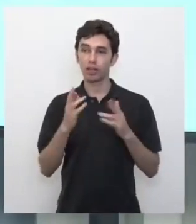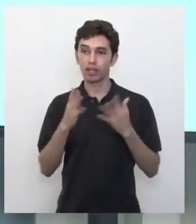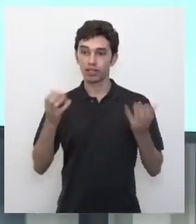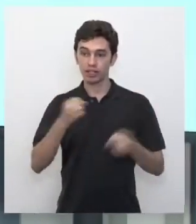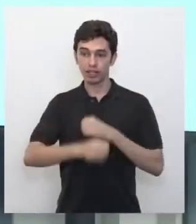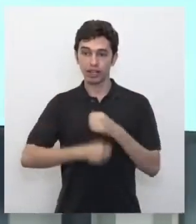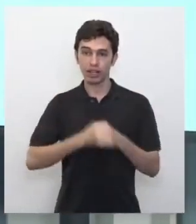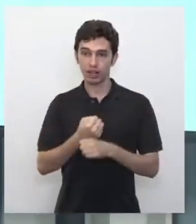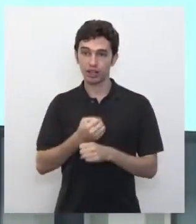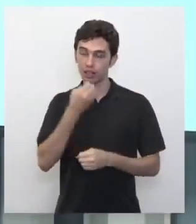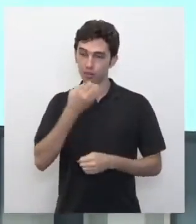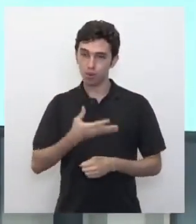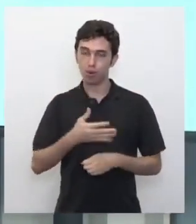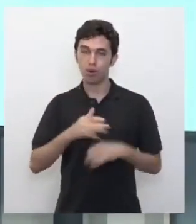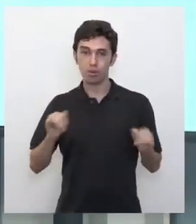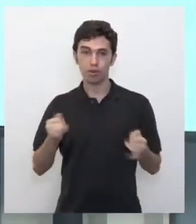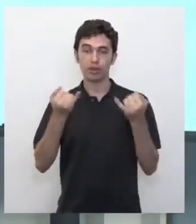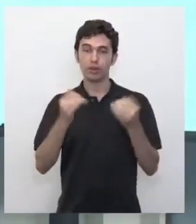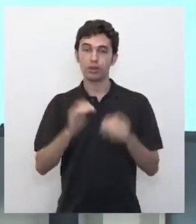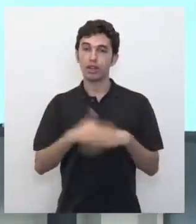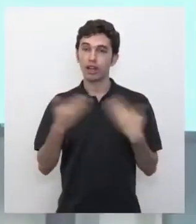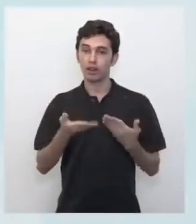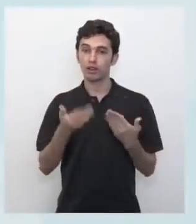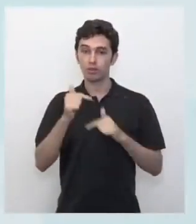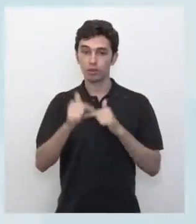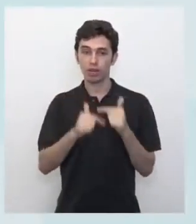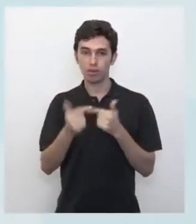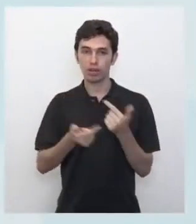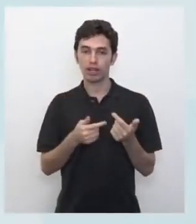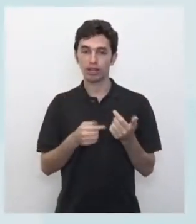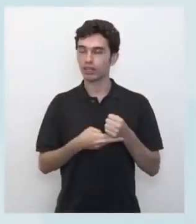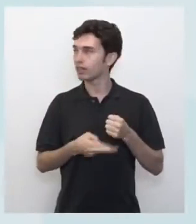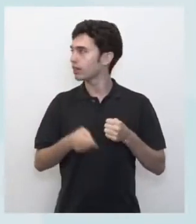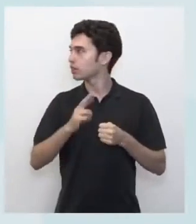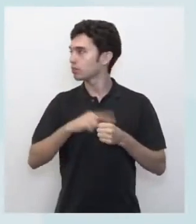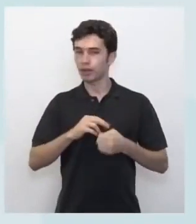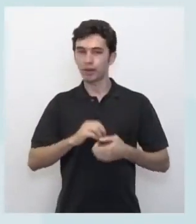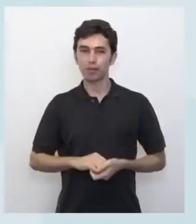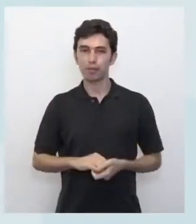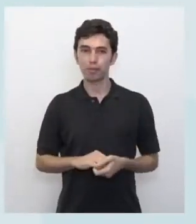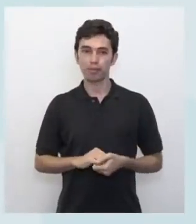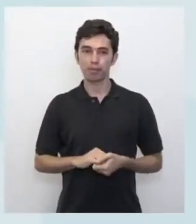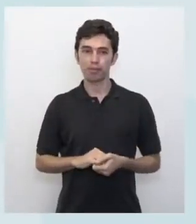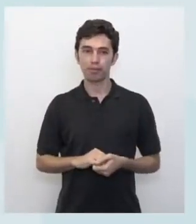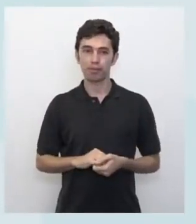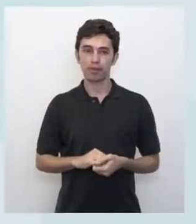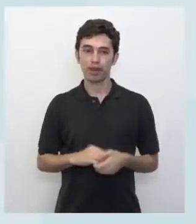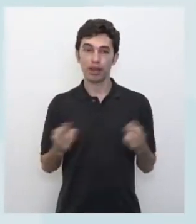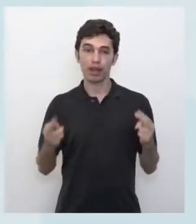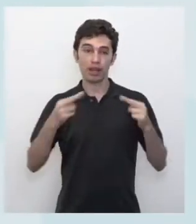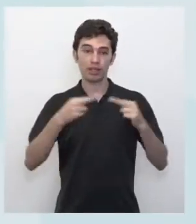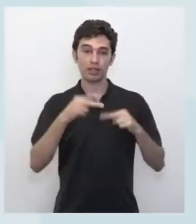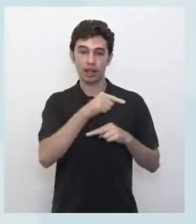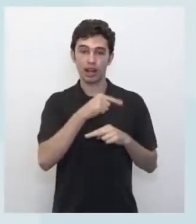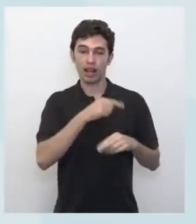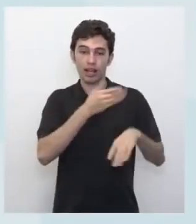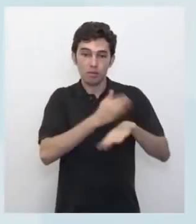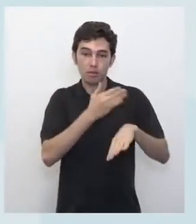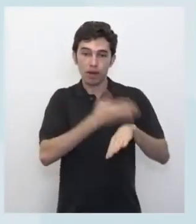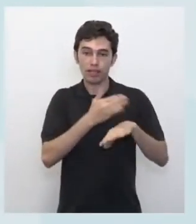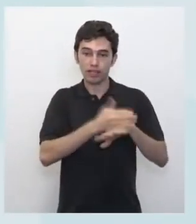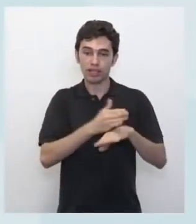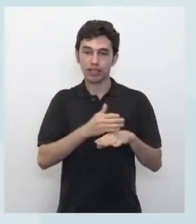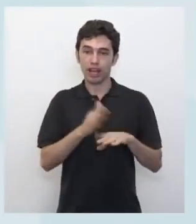vamos à habilidade então que iremos trabalhar nesta aula de retomada. Relacionar as práticas artísticas às diferentes dimensões da